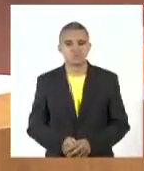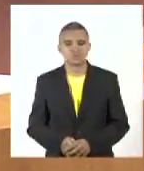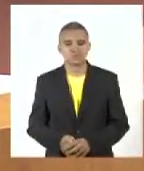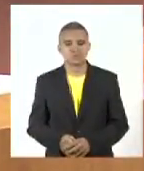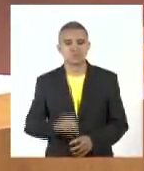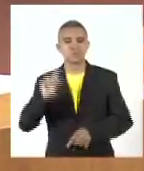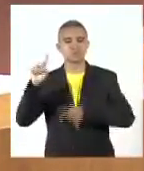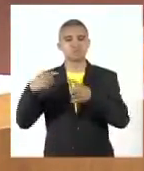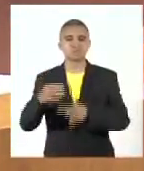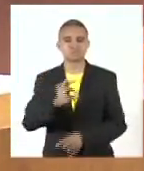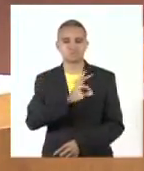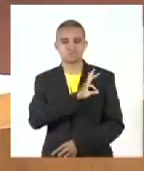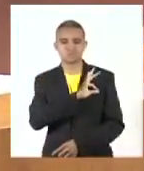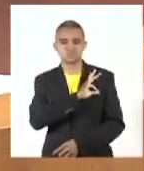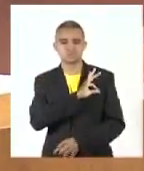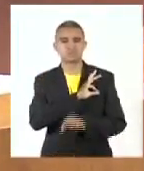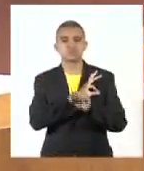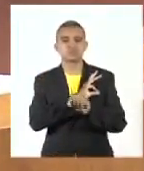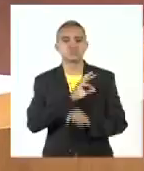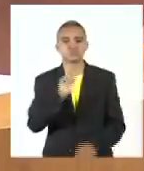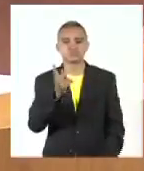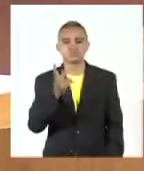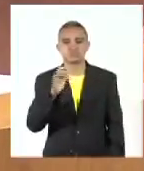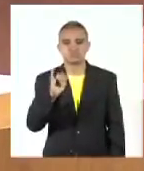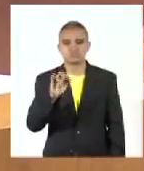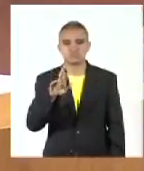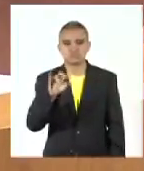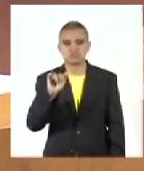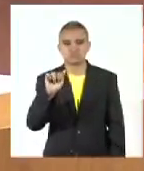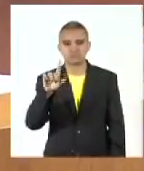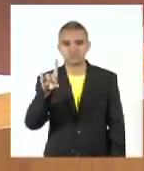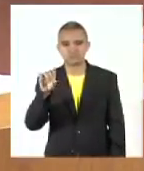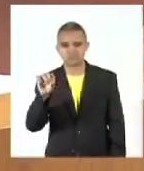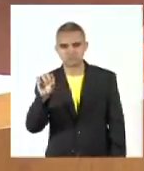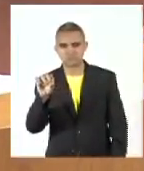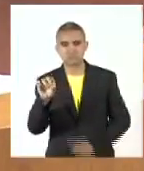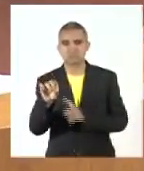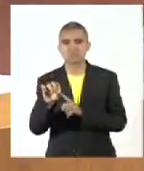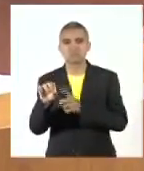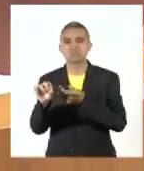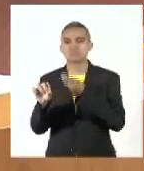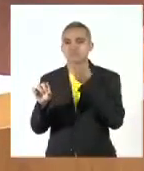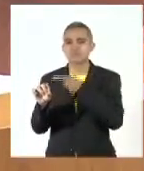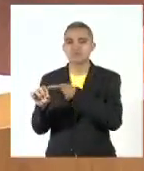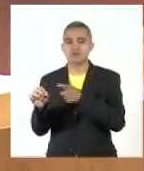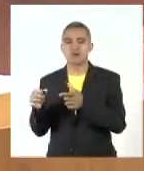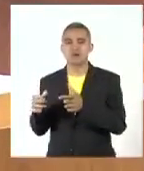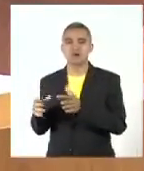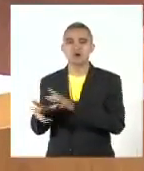taxa o Irialdo de assaltante,